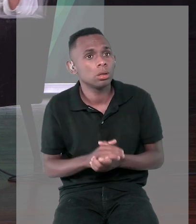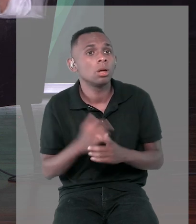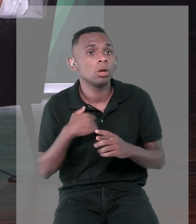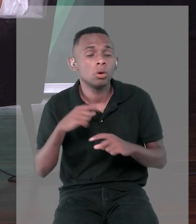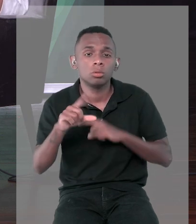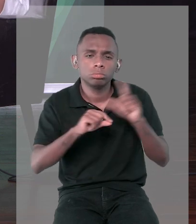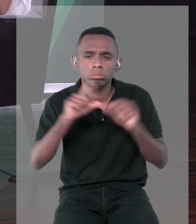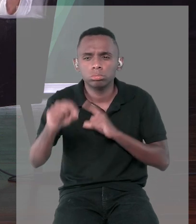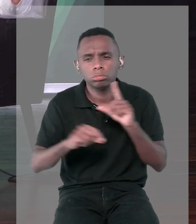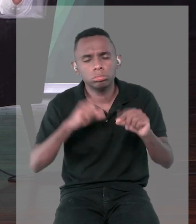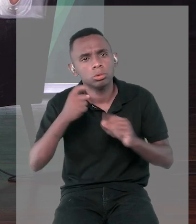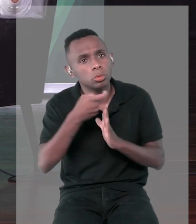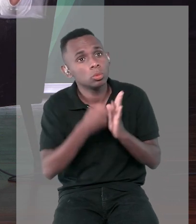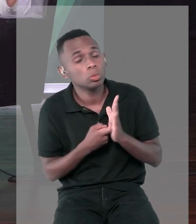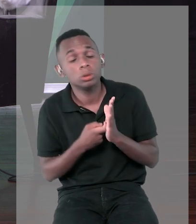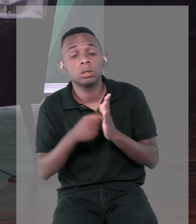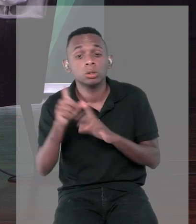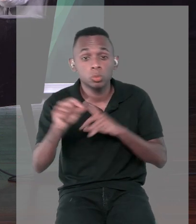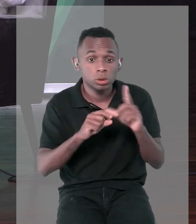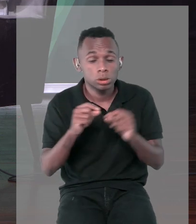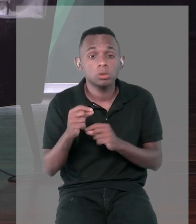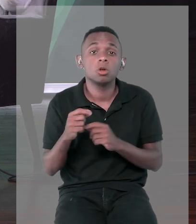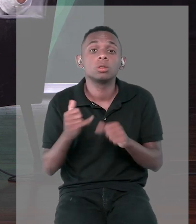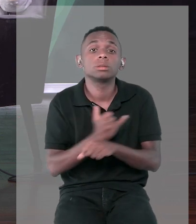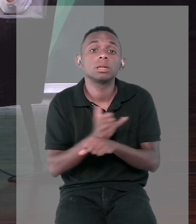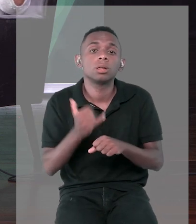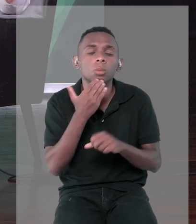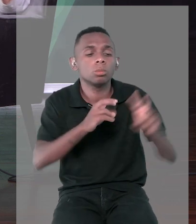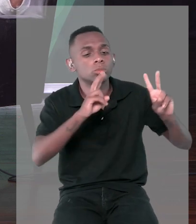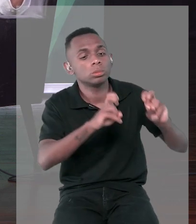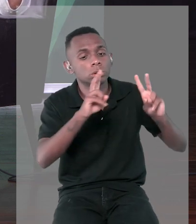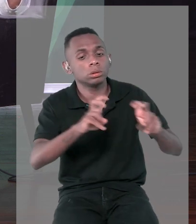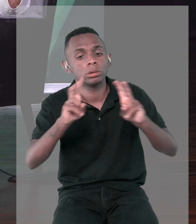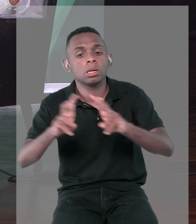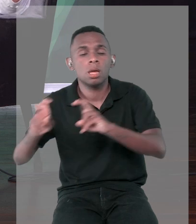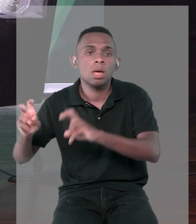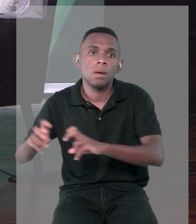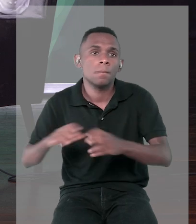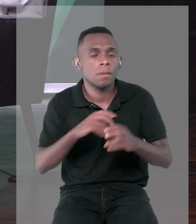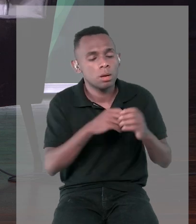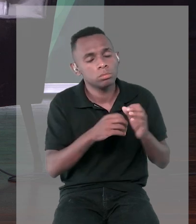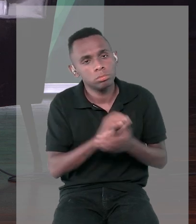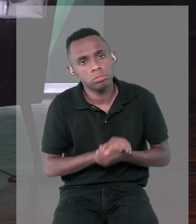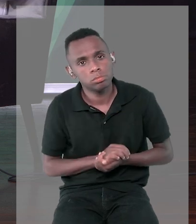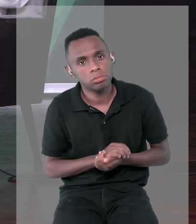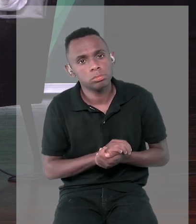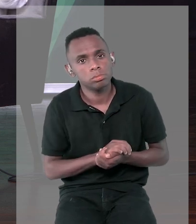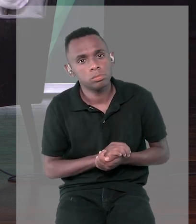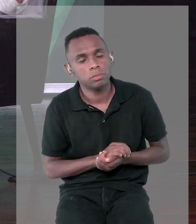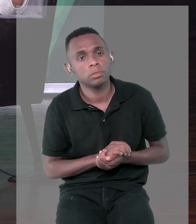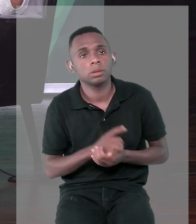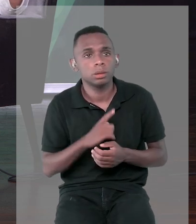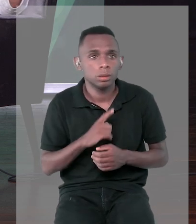uma seleção de textos. E essa seleção, eu pus tópicos assim, para saber do que se trata, né? Então,